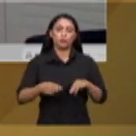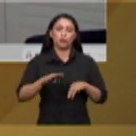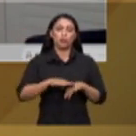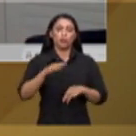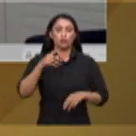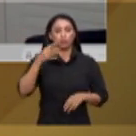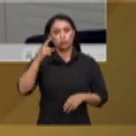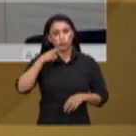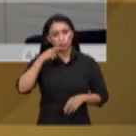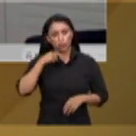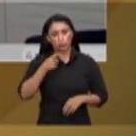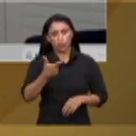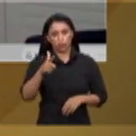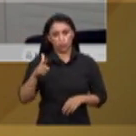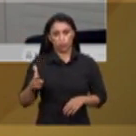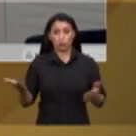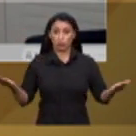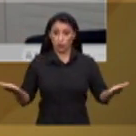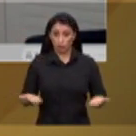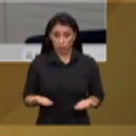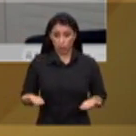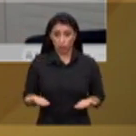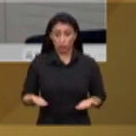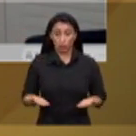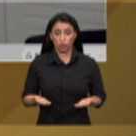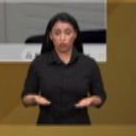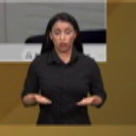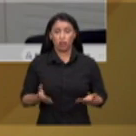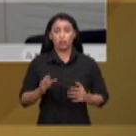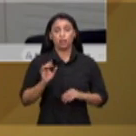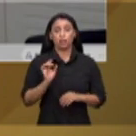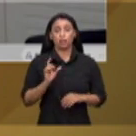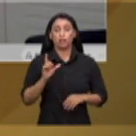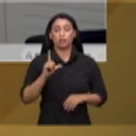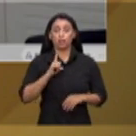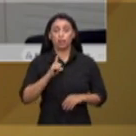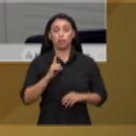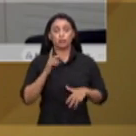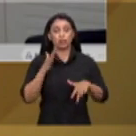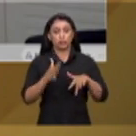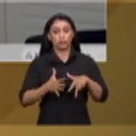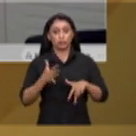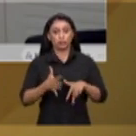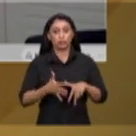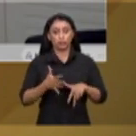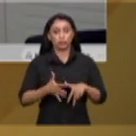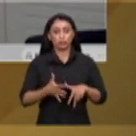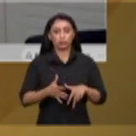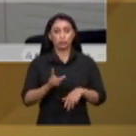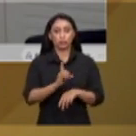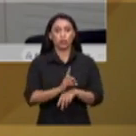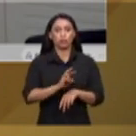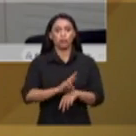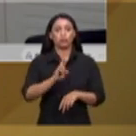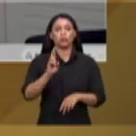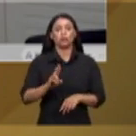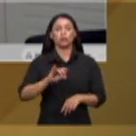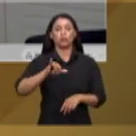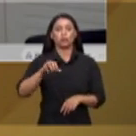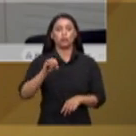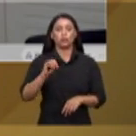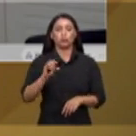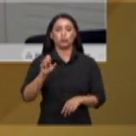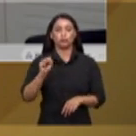demais integrantes. Então, por hora, hoje, vamos ficar nas sustentações orais do doutor José Levi e